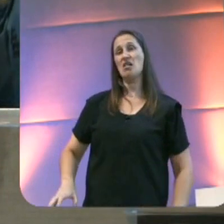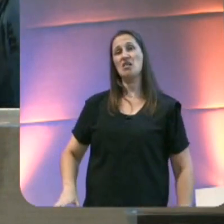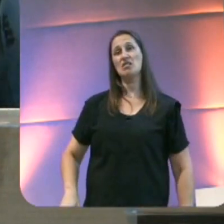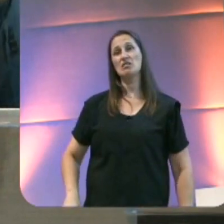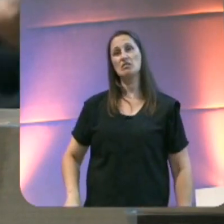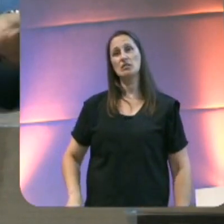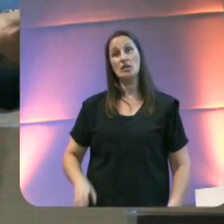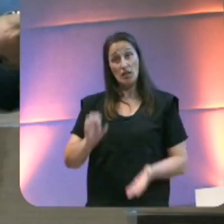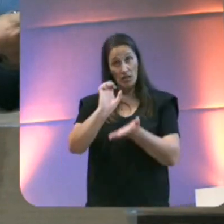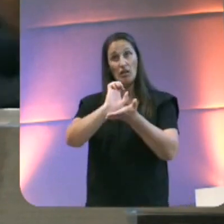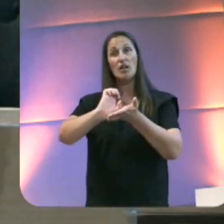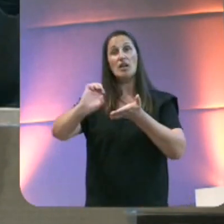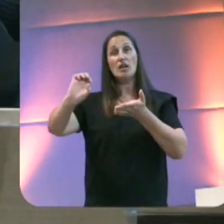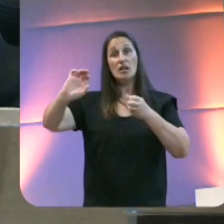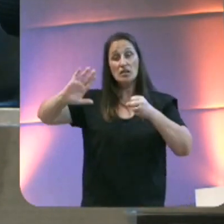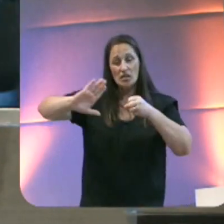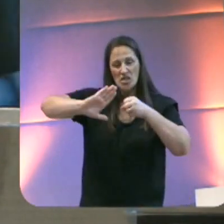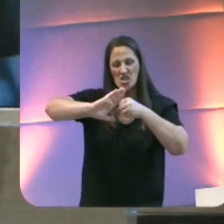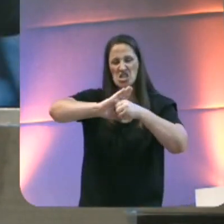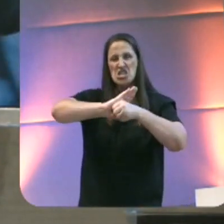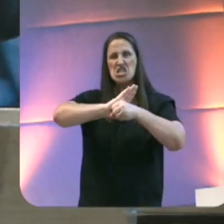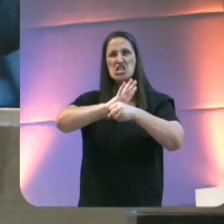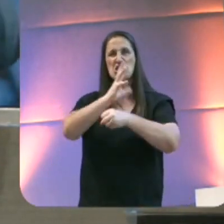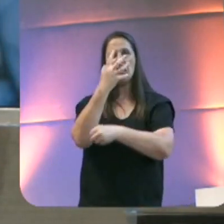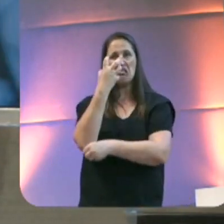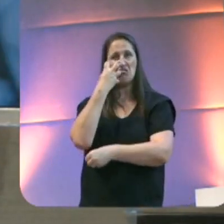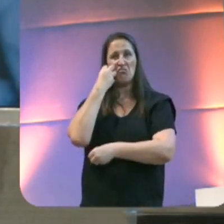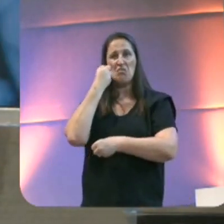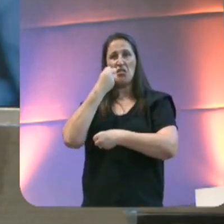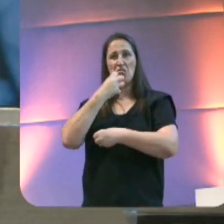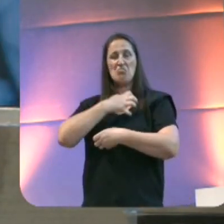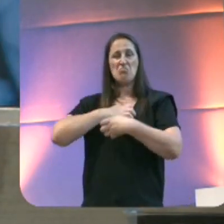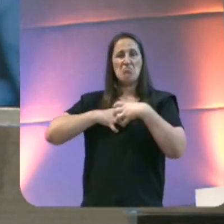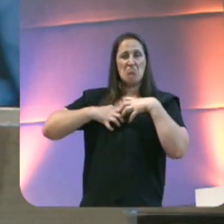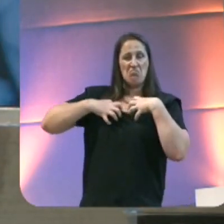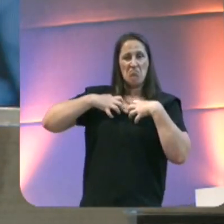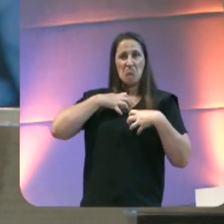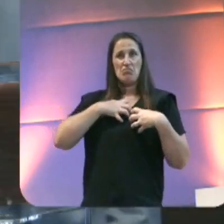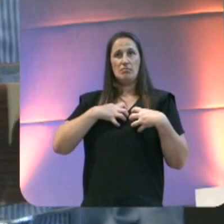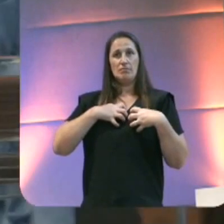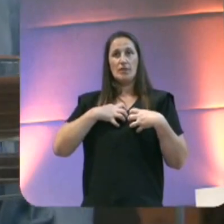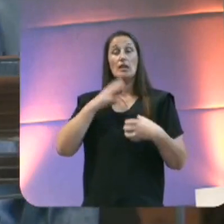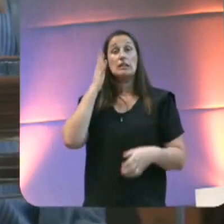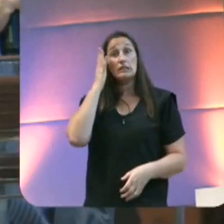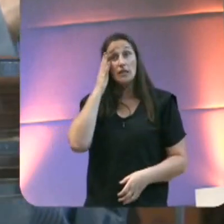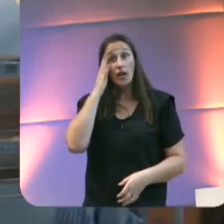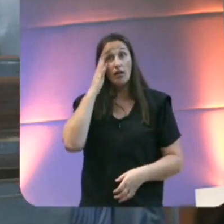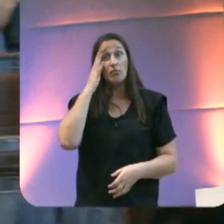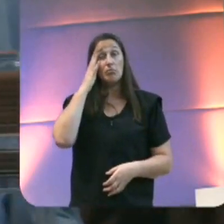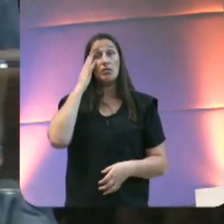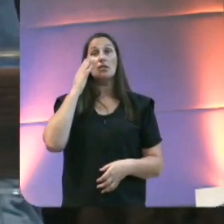queridos, quando a gente está cheio de amargura, não tem lugar para o óleo do Espírito na nossa vida.